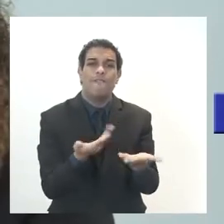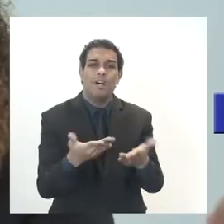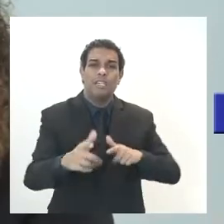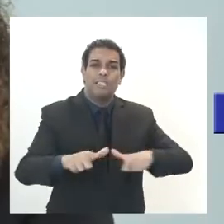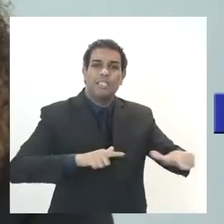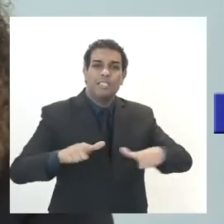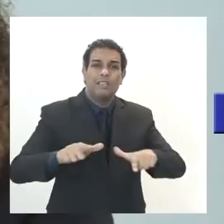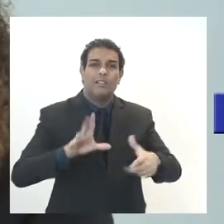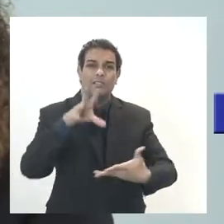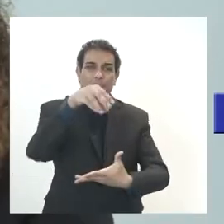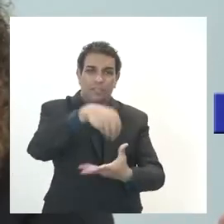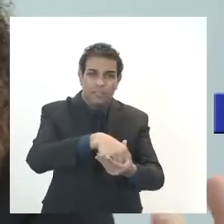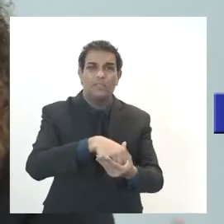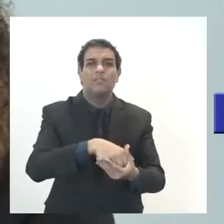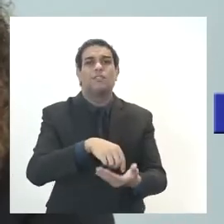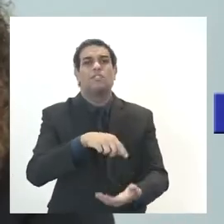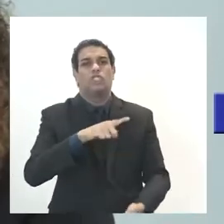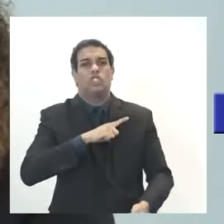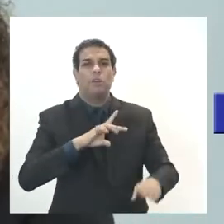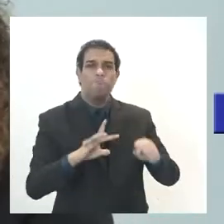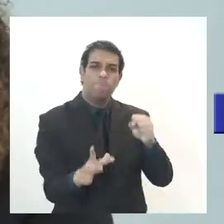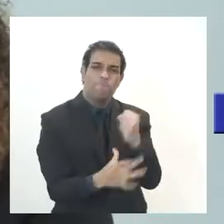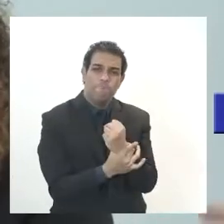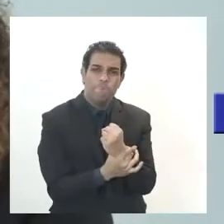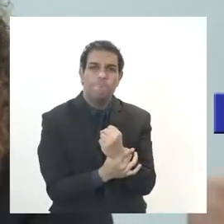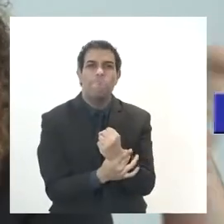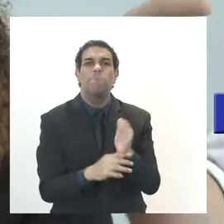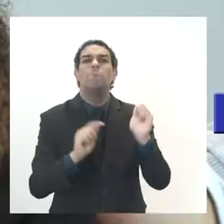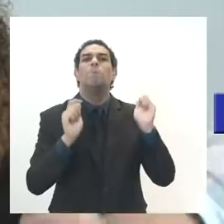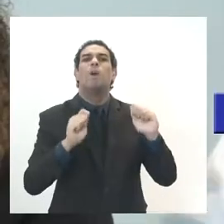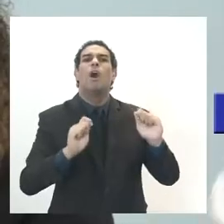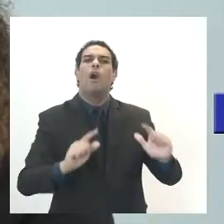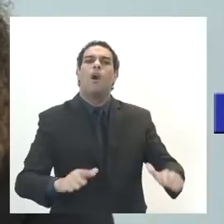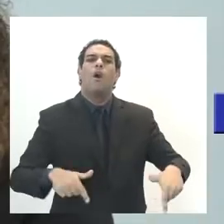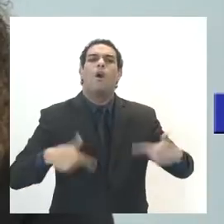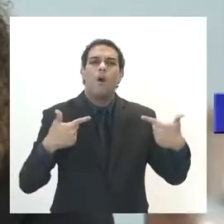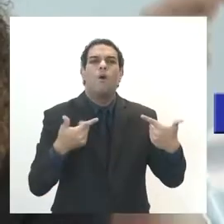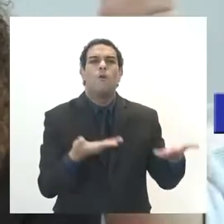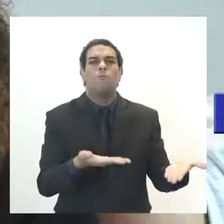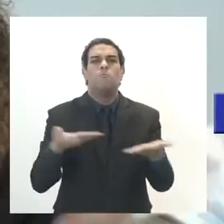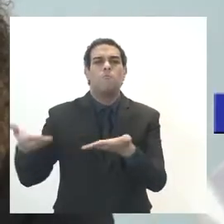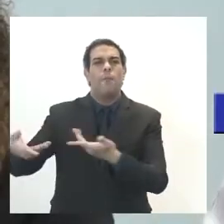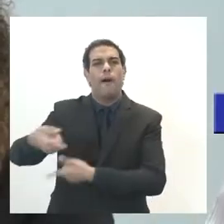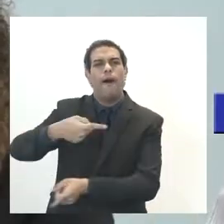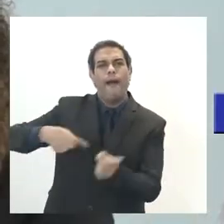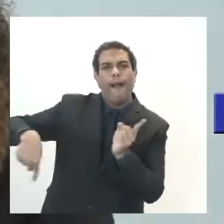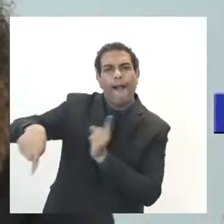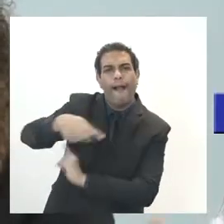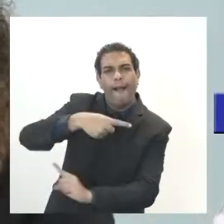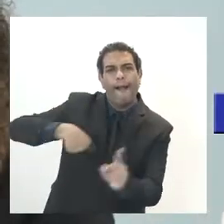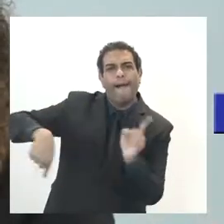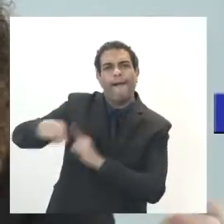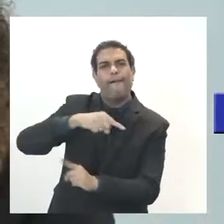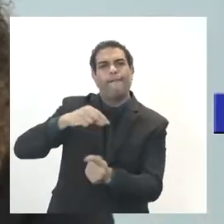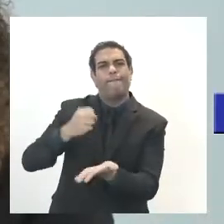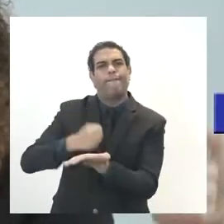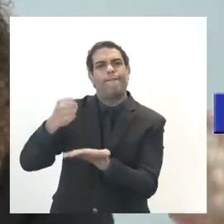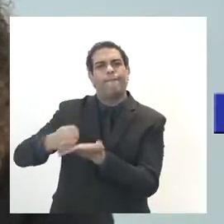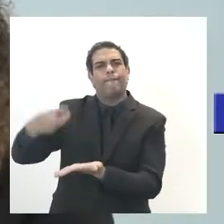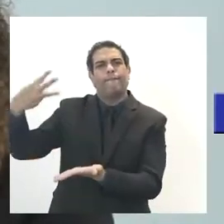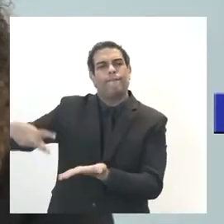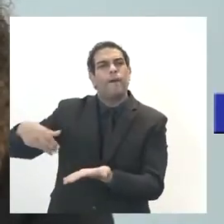esse trabalhador aqui no serviço público teria estabilidade passe também a entrar no sistema de rotatividade é você